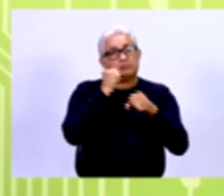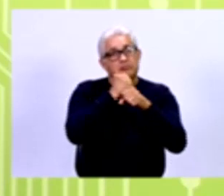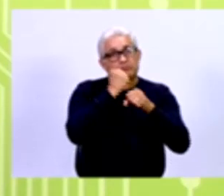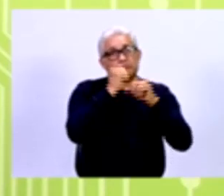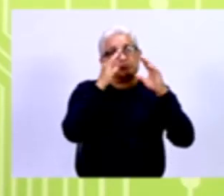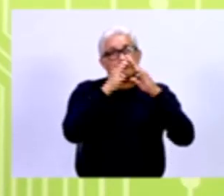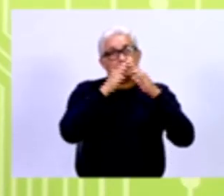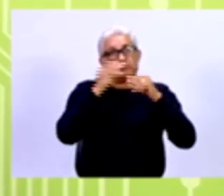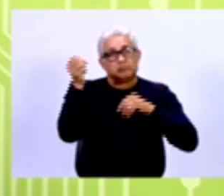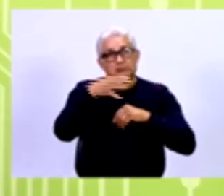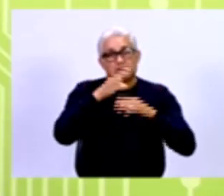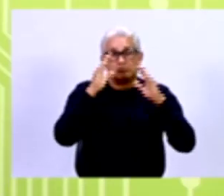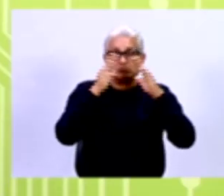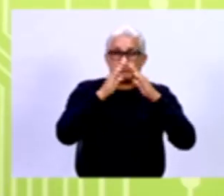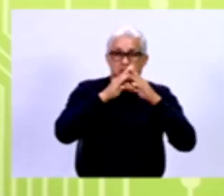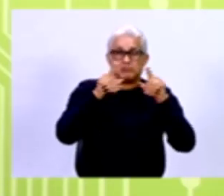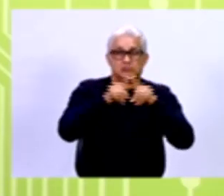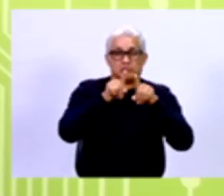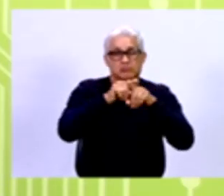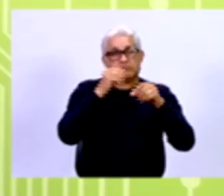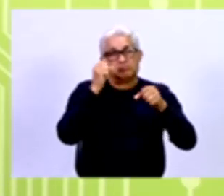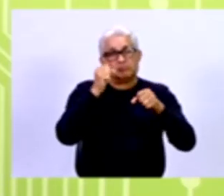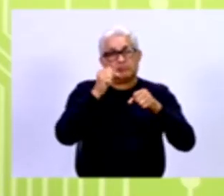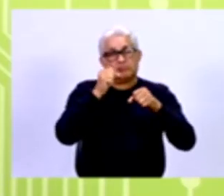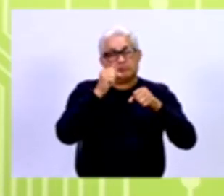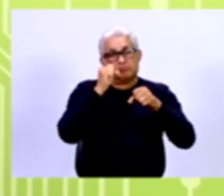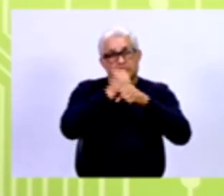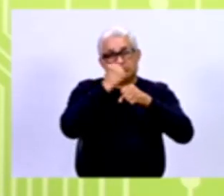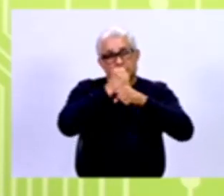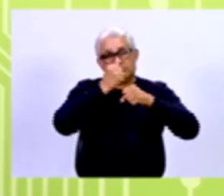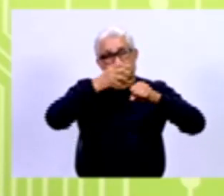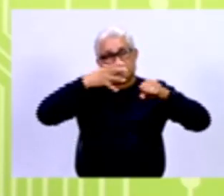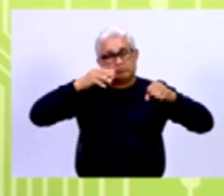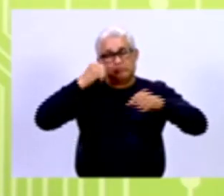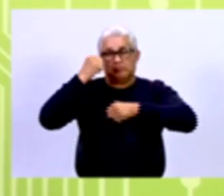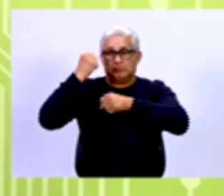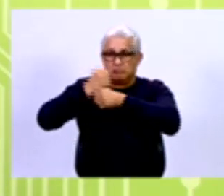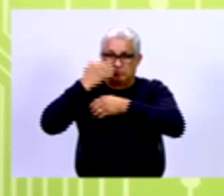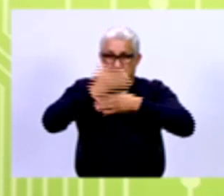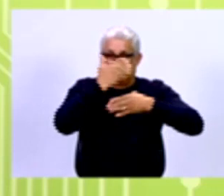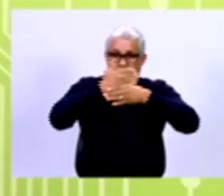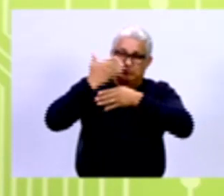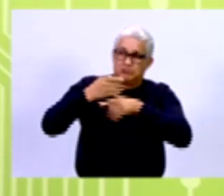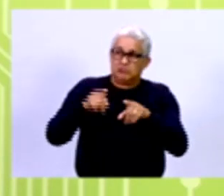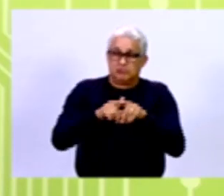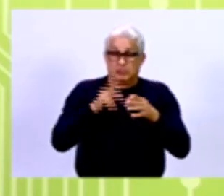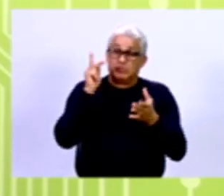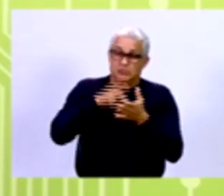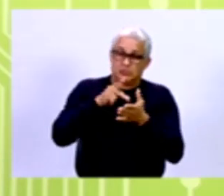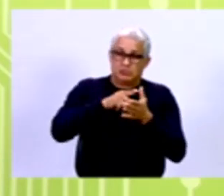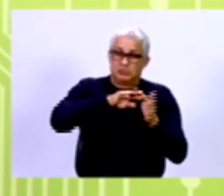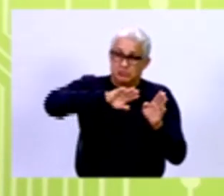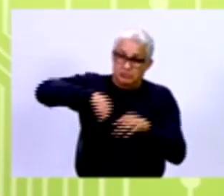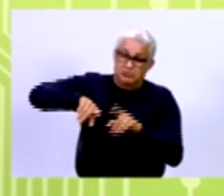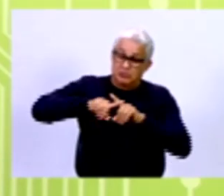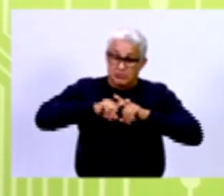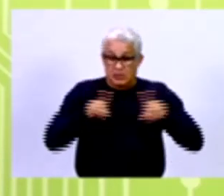fábrica, ampliar uma filial. Então, isso é verdadeiro. Embora